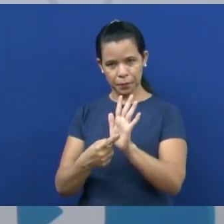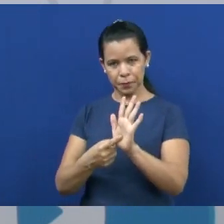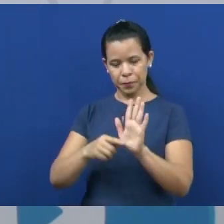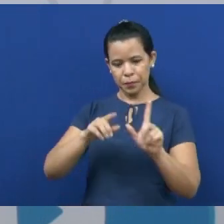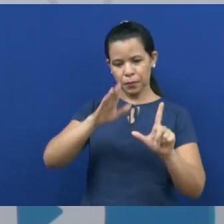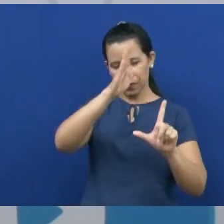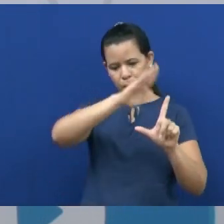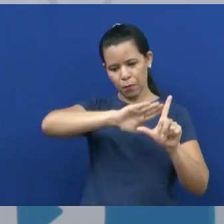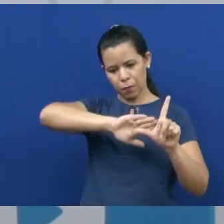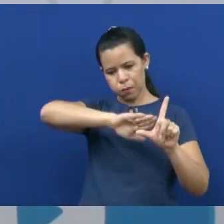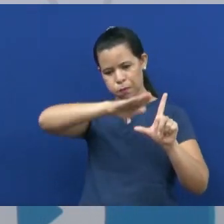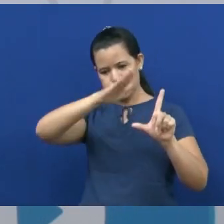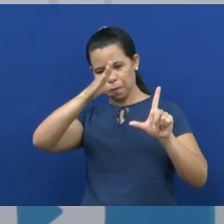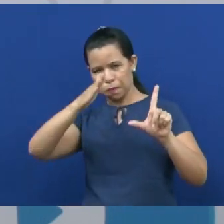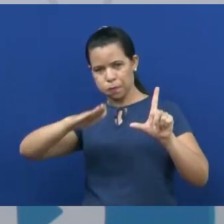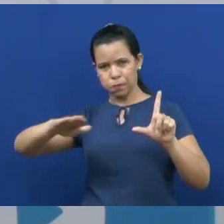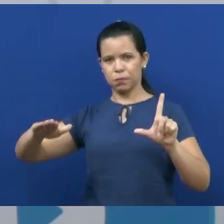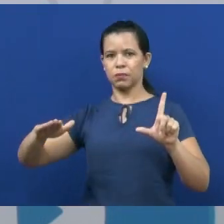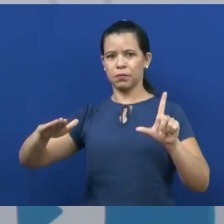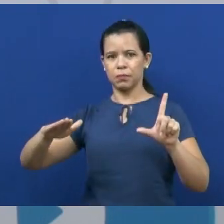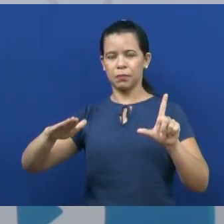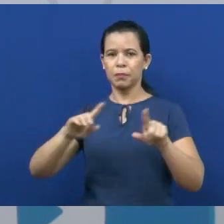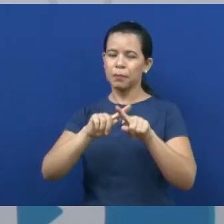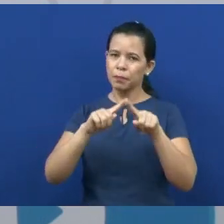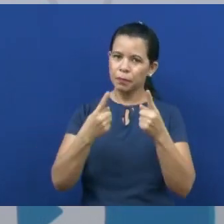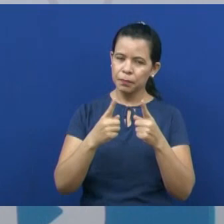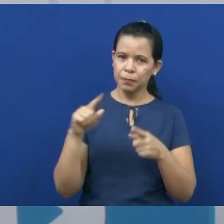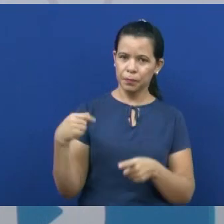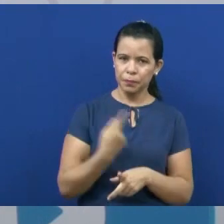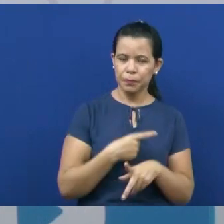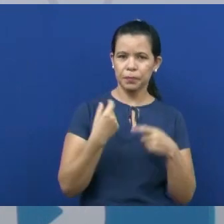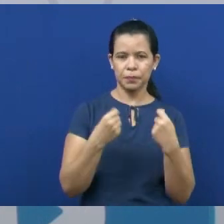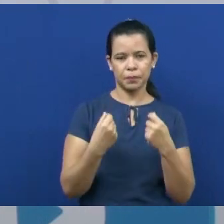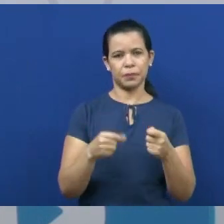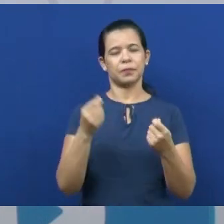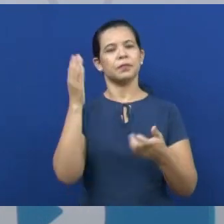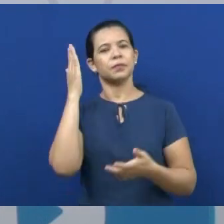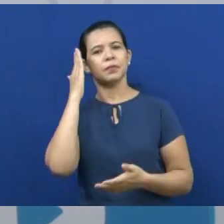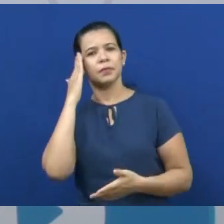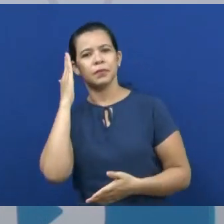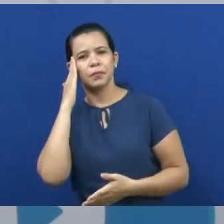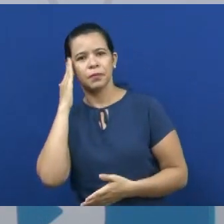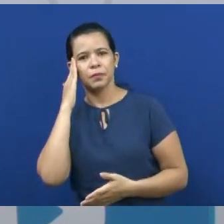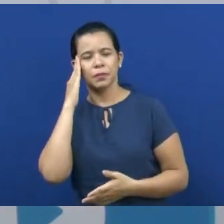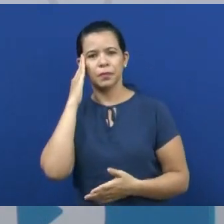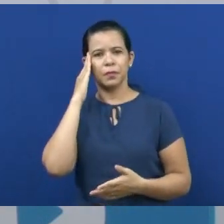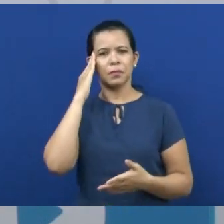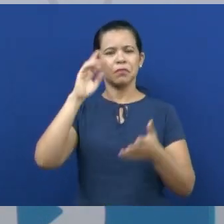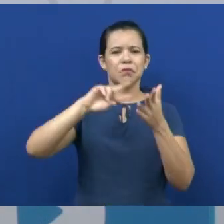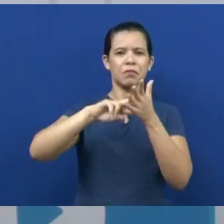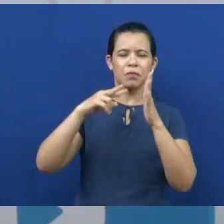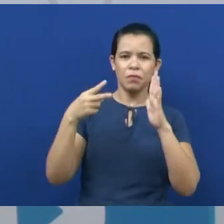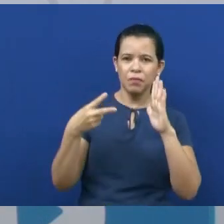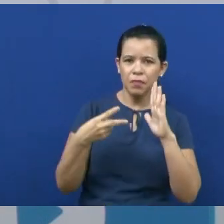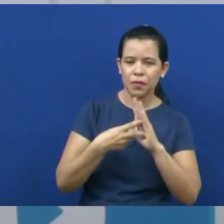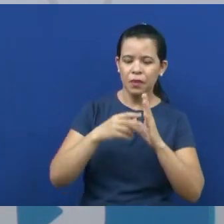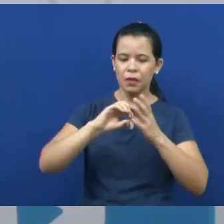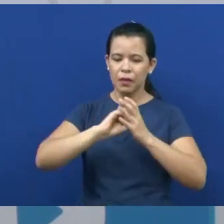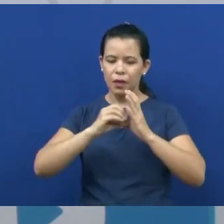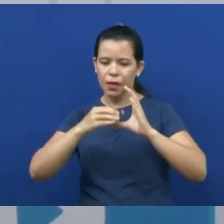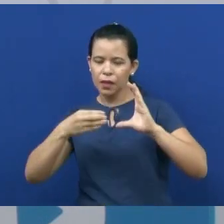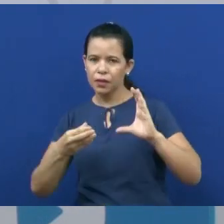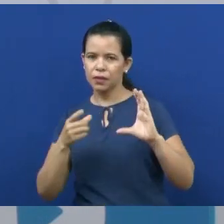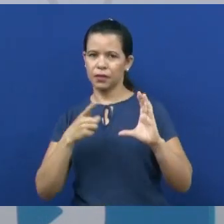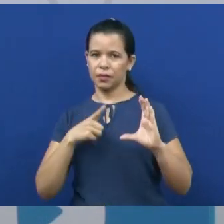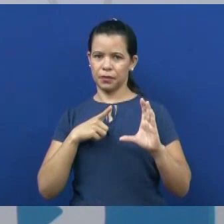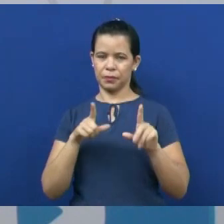de achatamento. Mas para isso, nós devemos nos aprofundar nos conceitos e em algumas características que ela